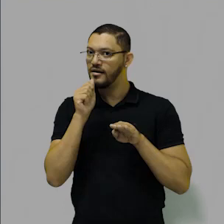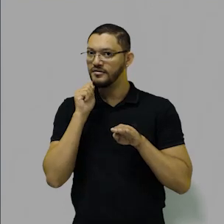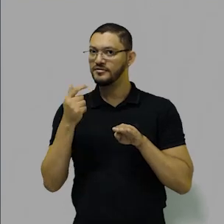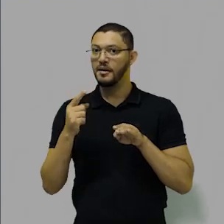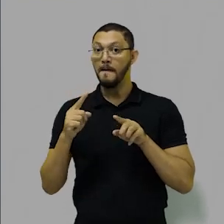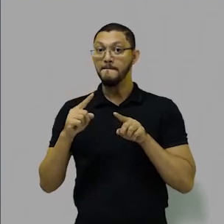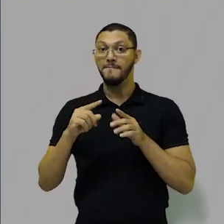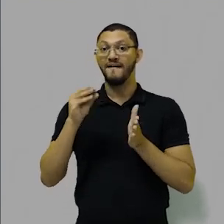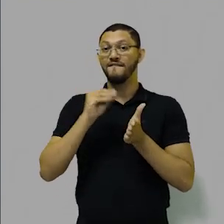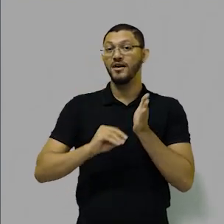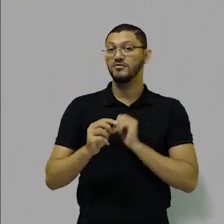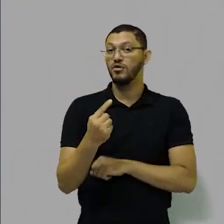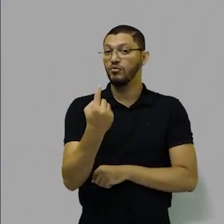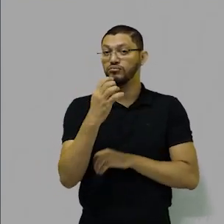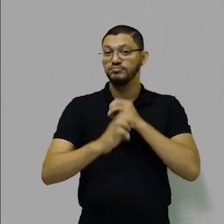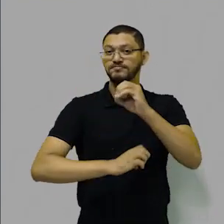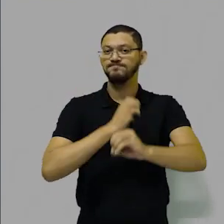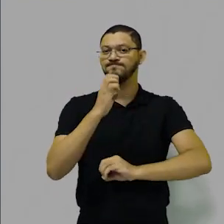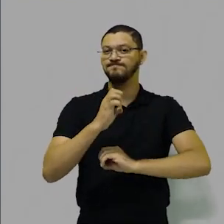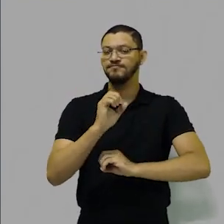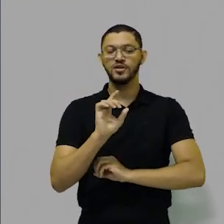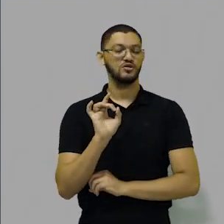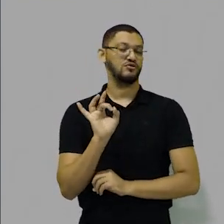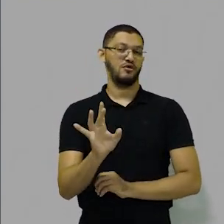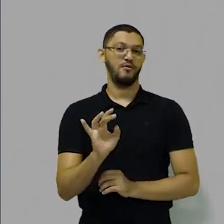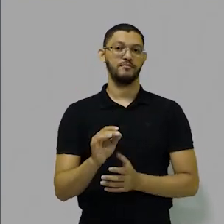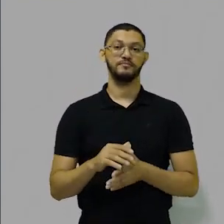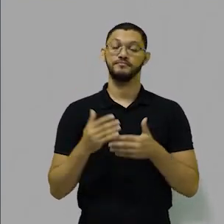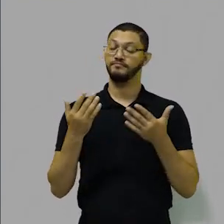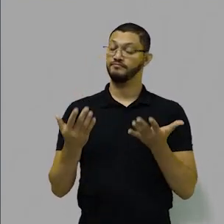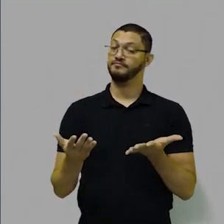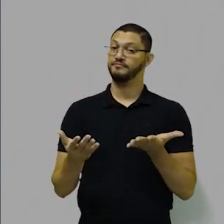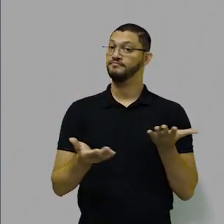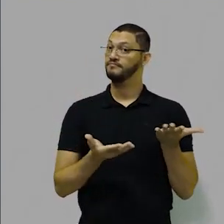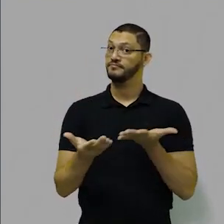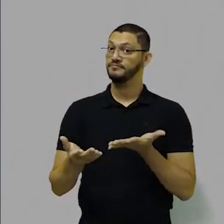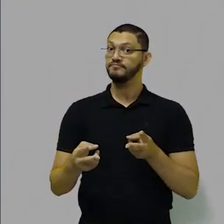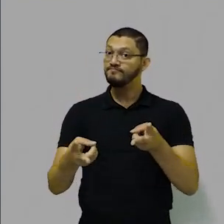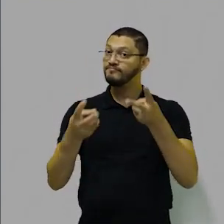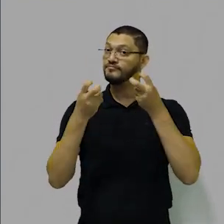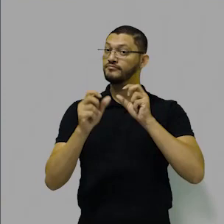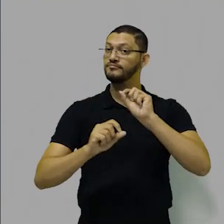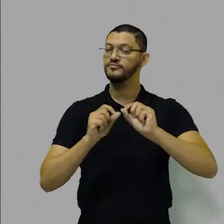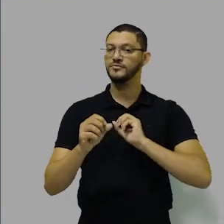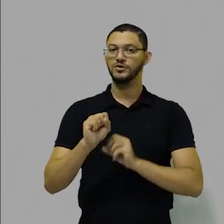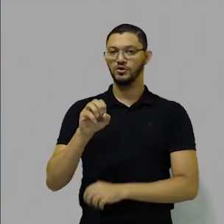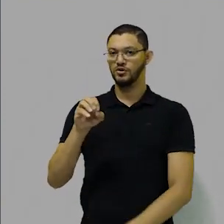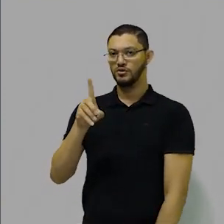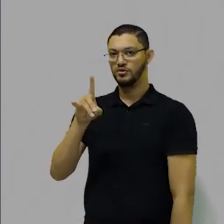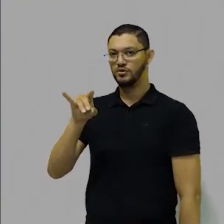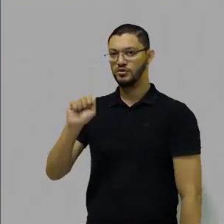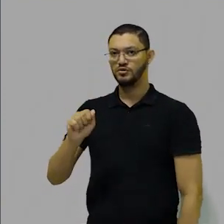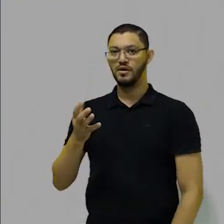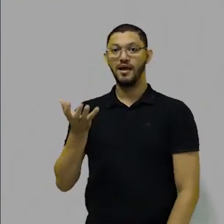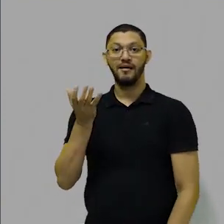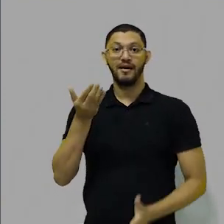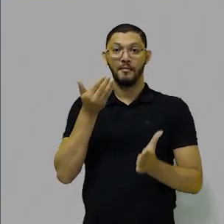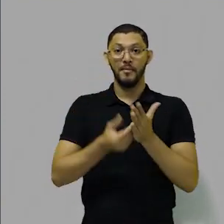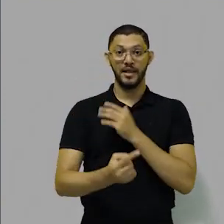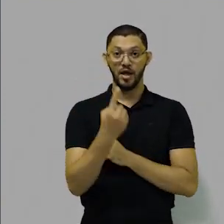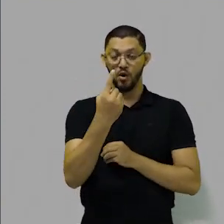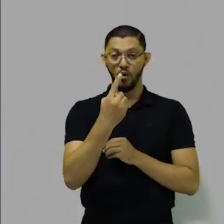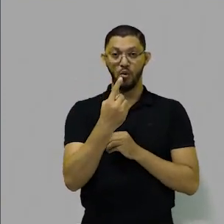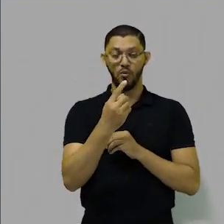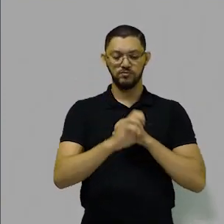falta apenas um elétron para isso. Então, turma, olha só. O sódio, ele quer perder um